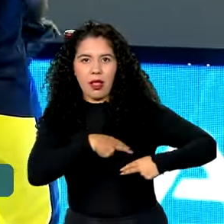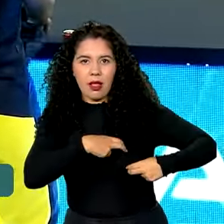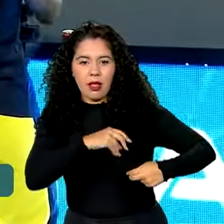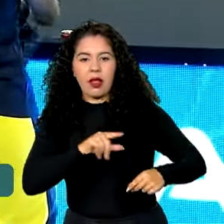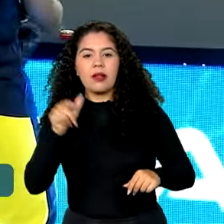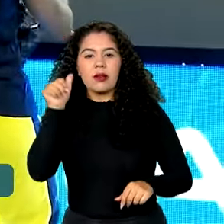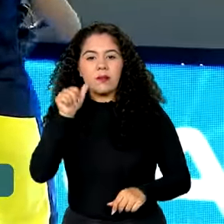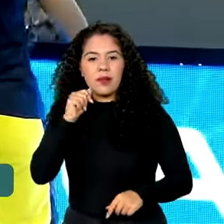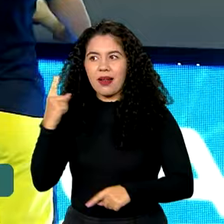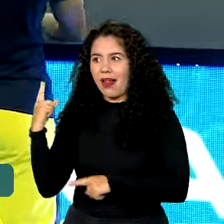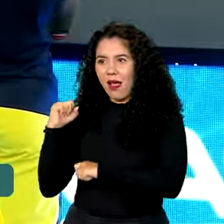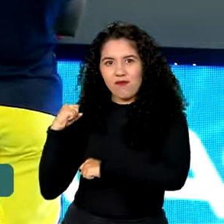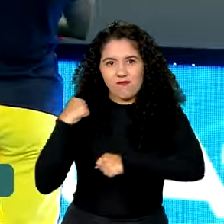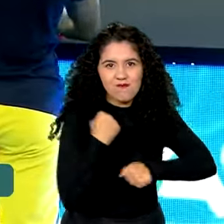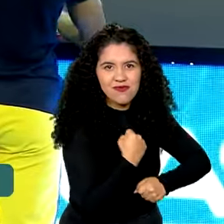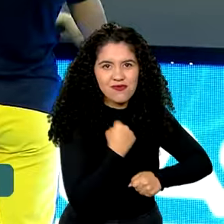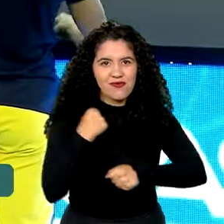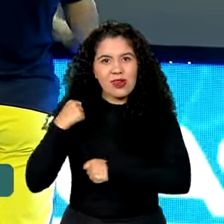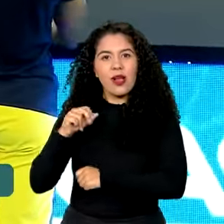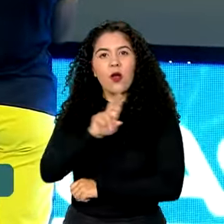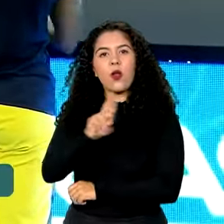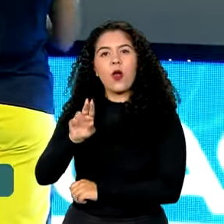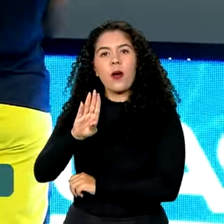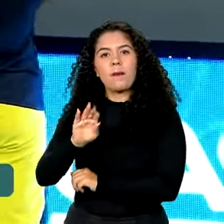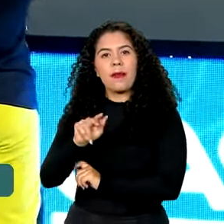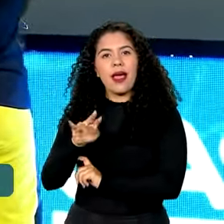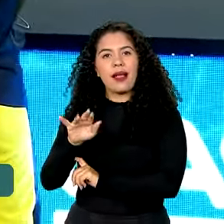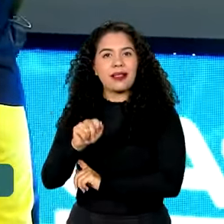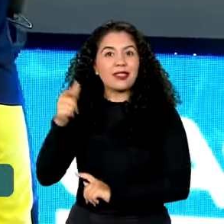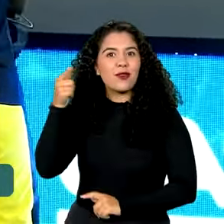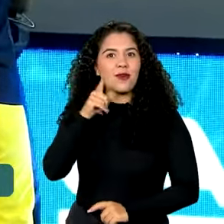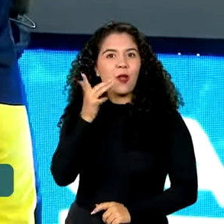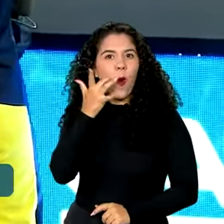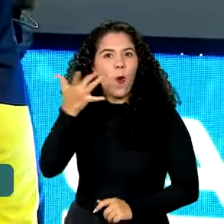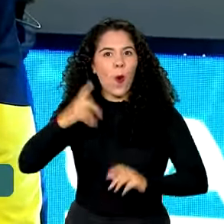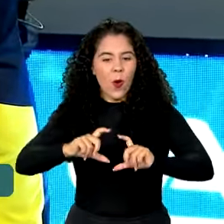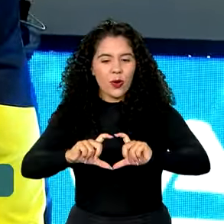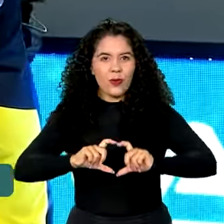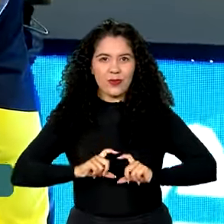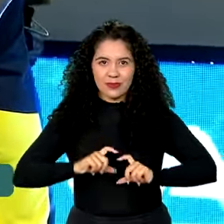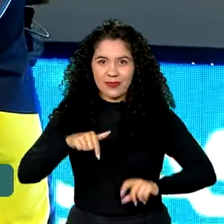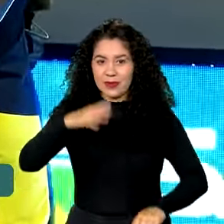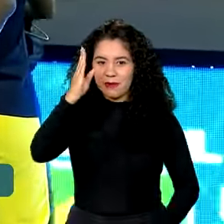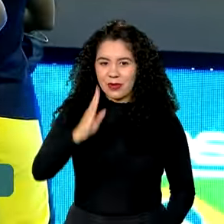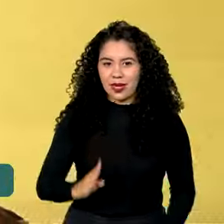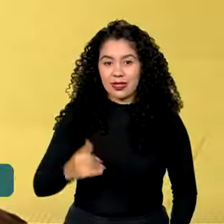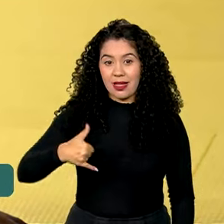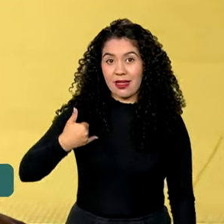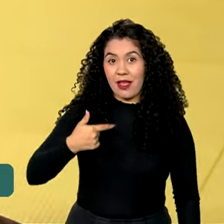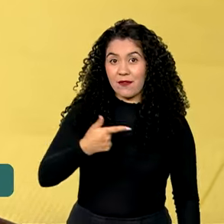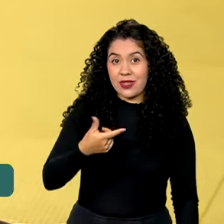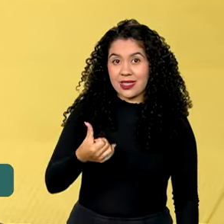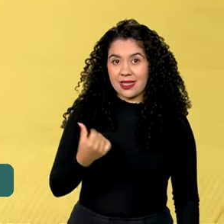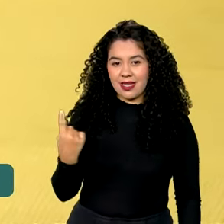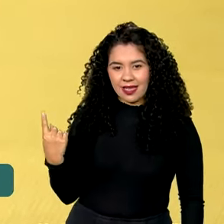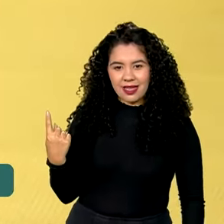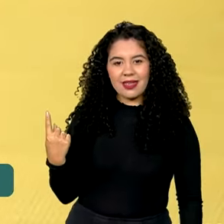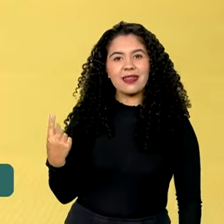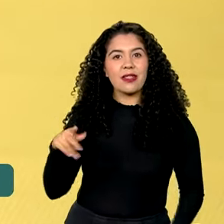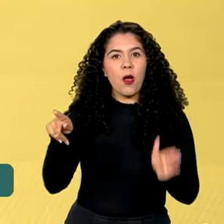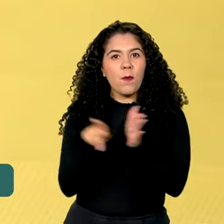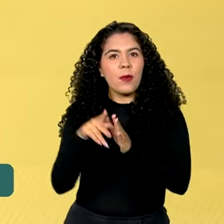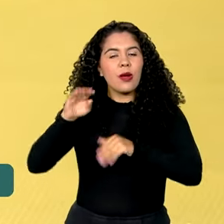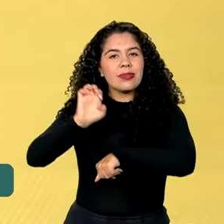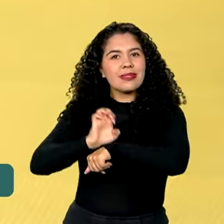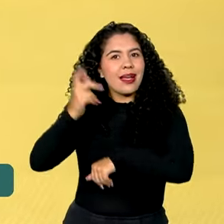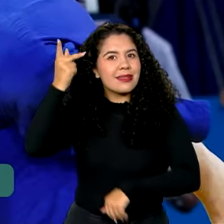Beatriz Souza, que conquistou a medalha de ouro para o Brasil. Aos 26 anos, a paulista, um dos maiores talentos